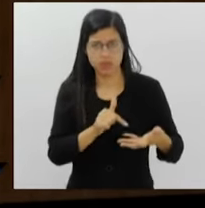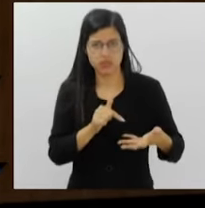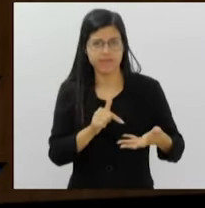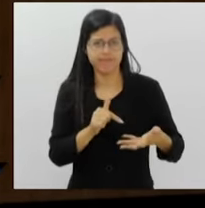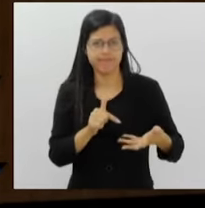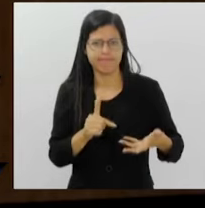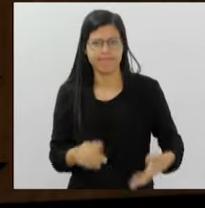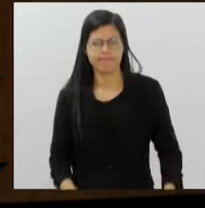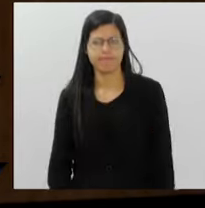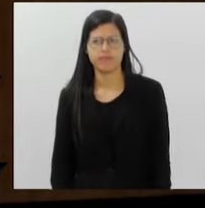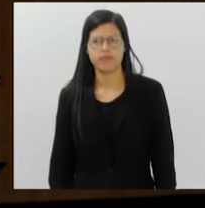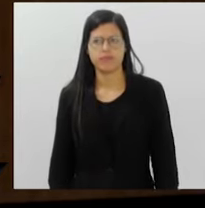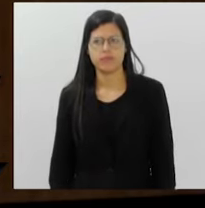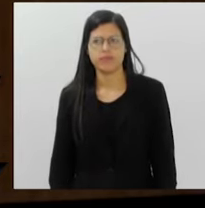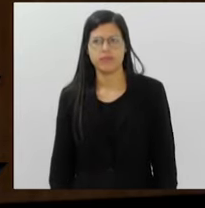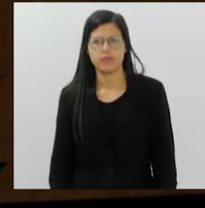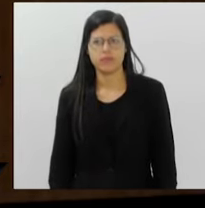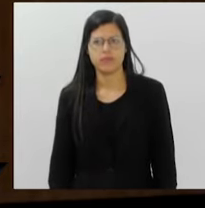isso?